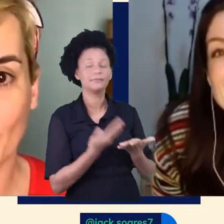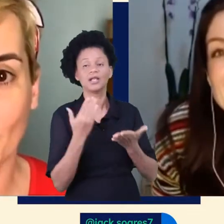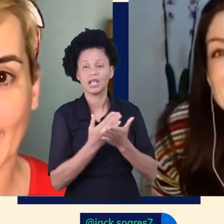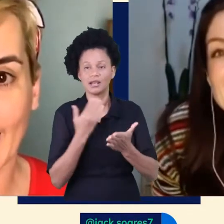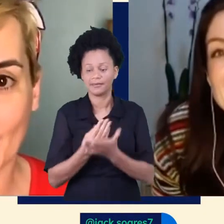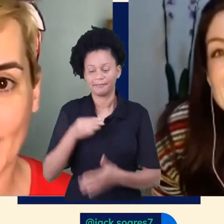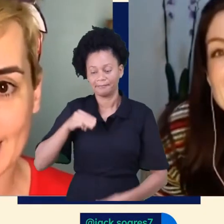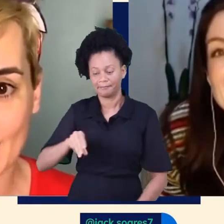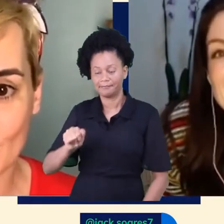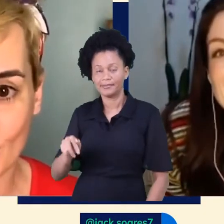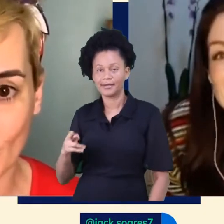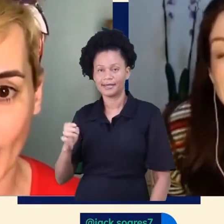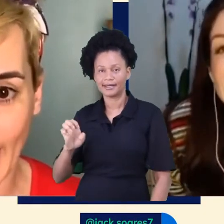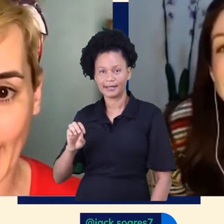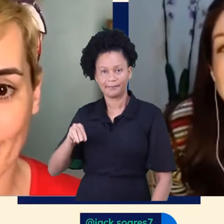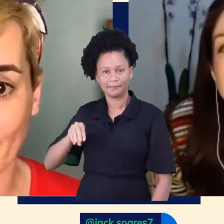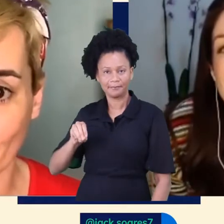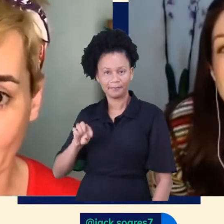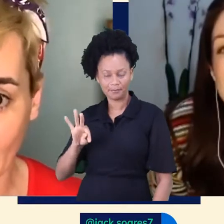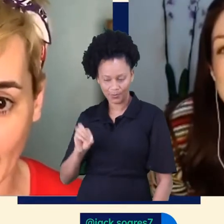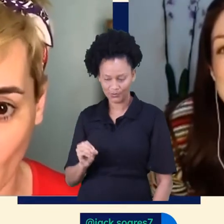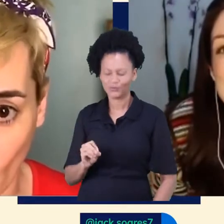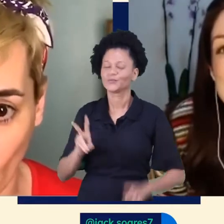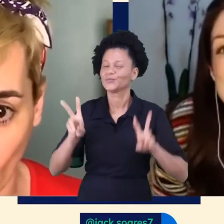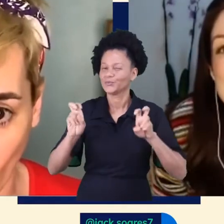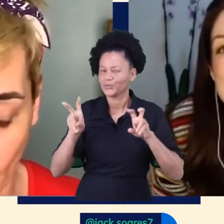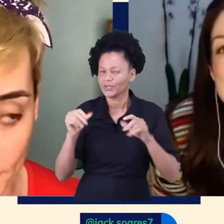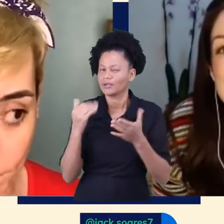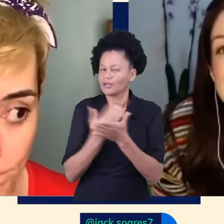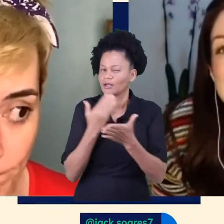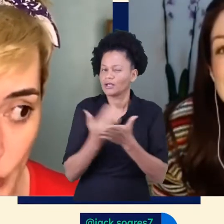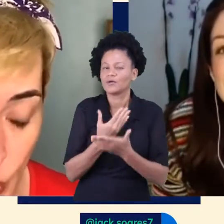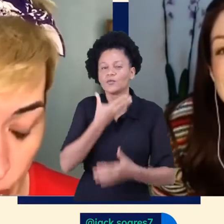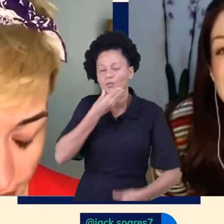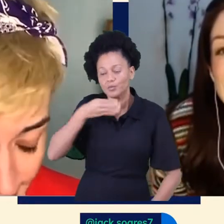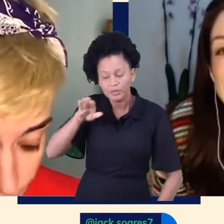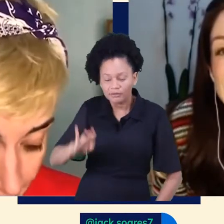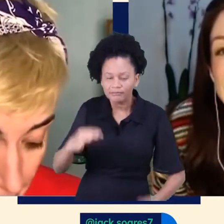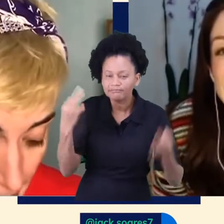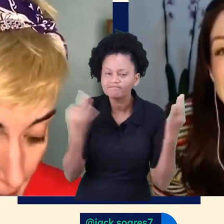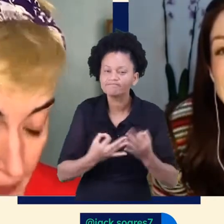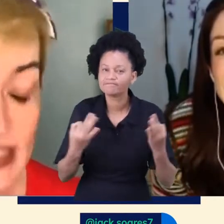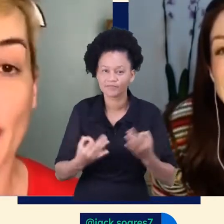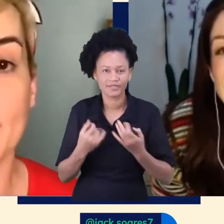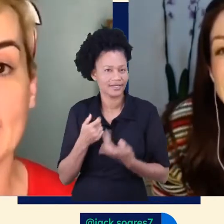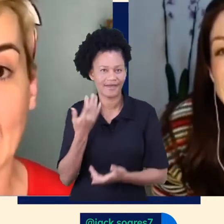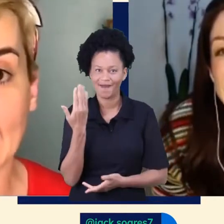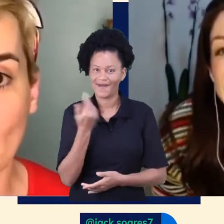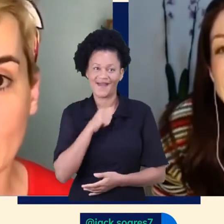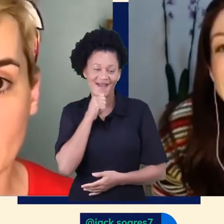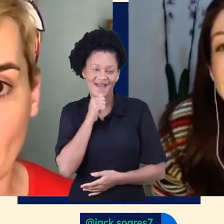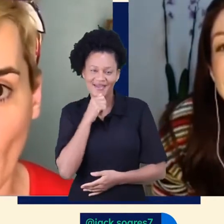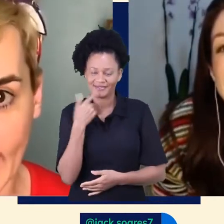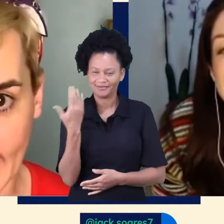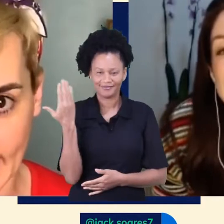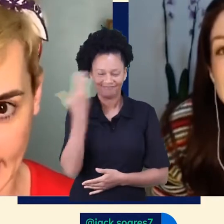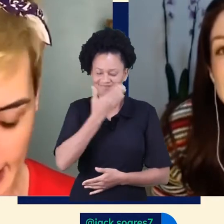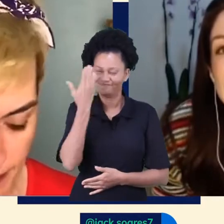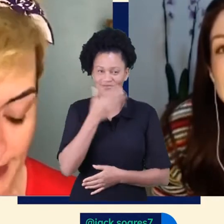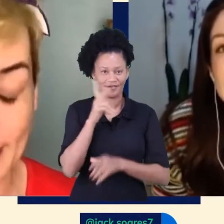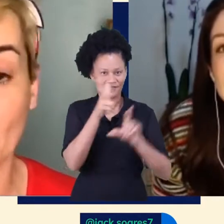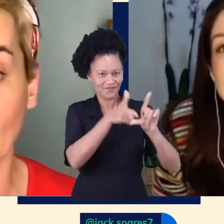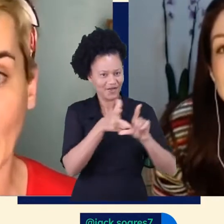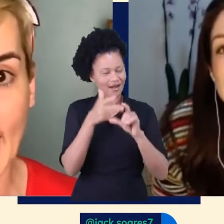Menino Perfeito, para quem não assistiu a live, fica aqui o convite, mas eu vou precisar dar um